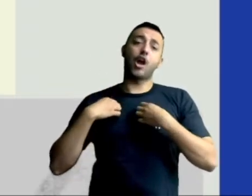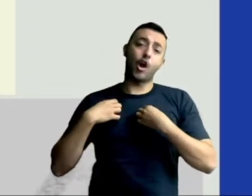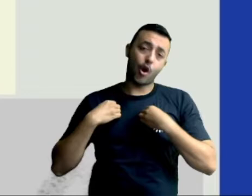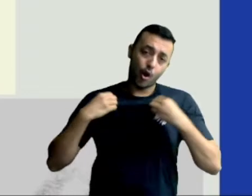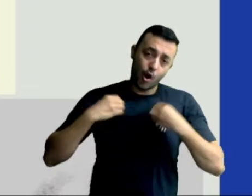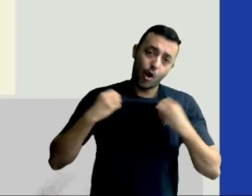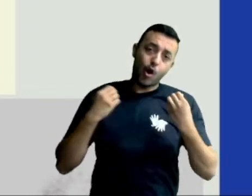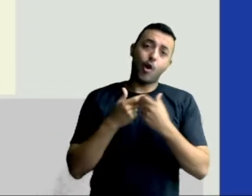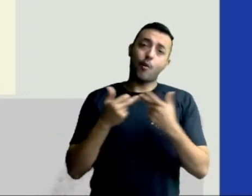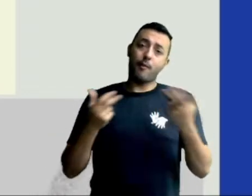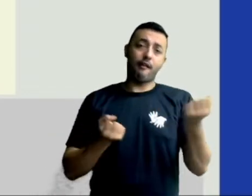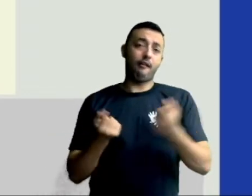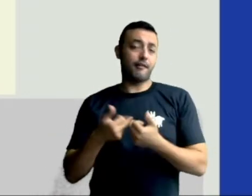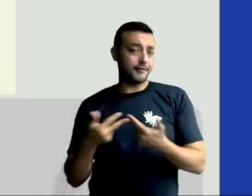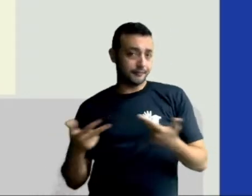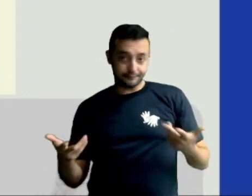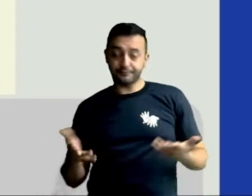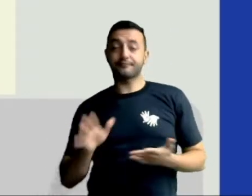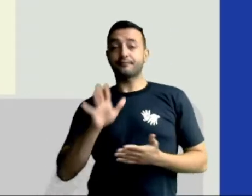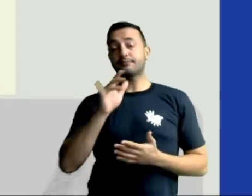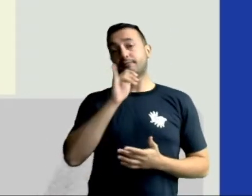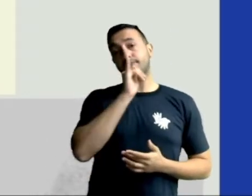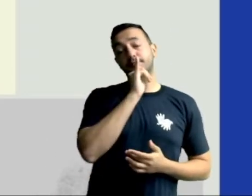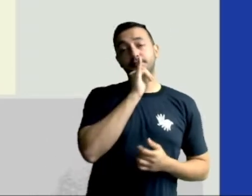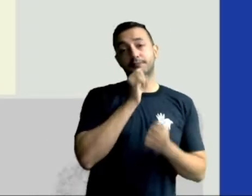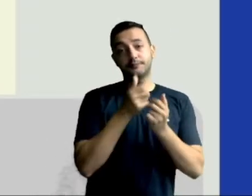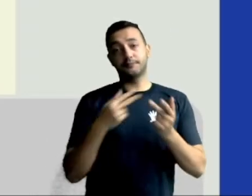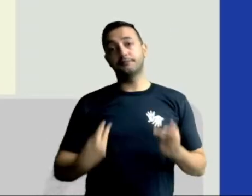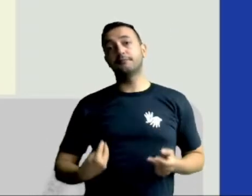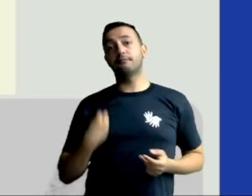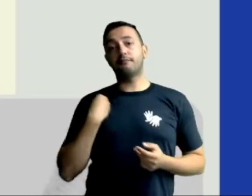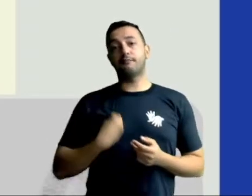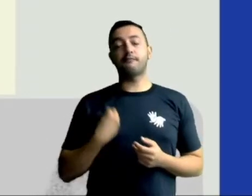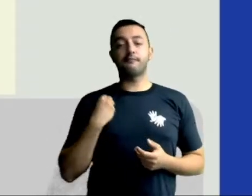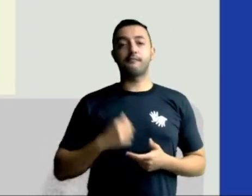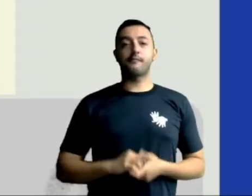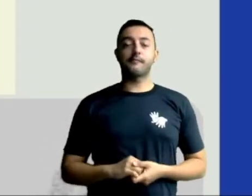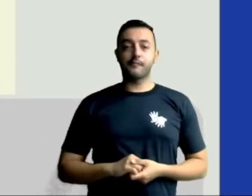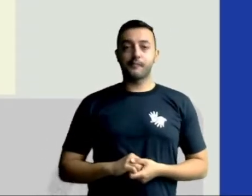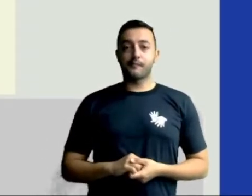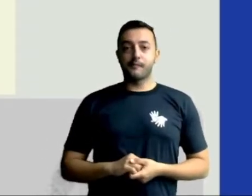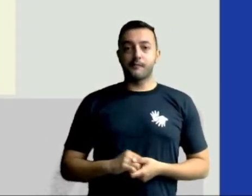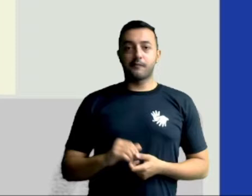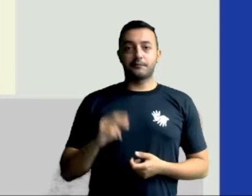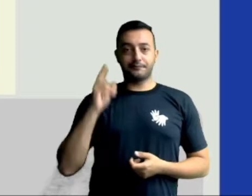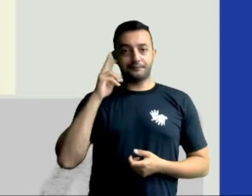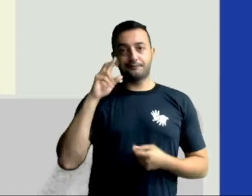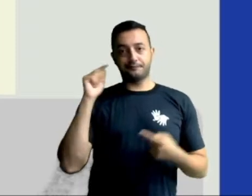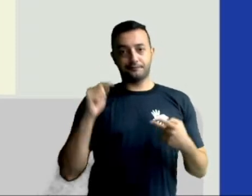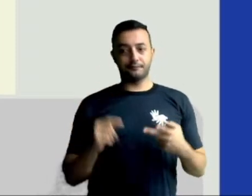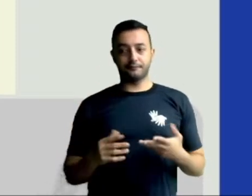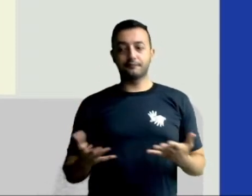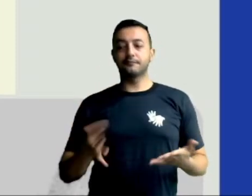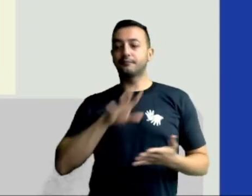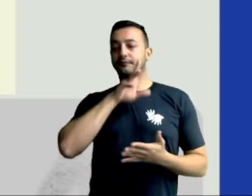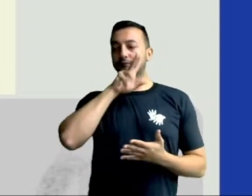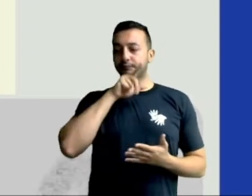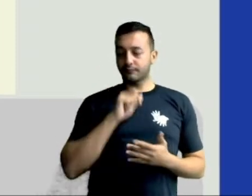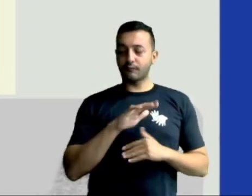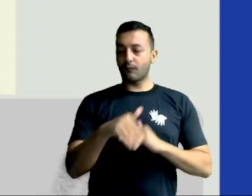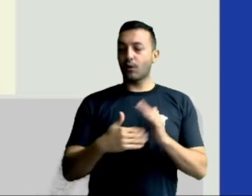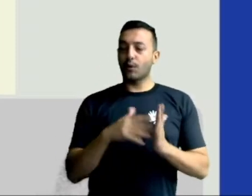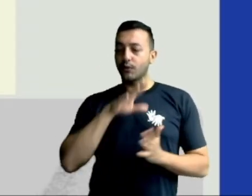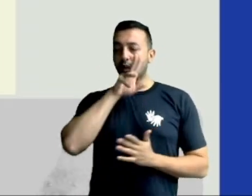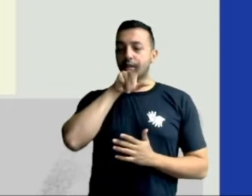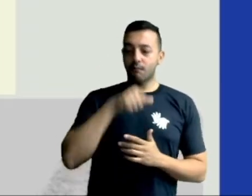utensílios, ok? Então, vamos para alguns exemplos de seres vivos, para a gente revisar aqui. Animais, todos